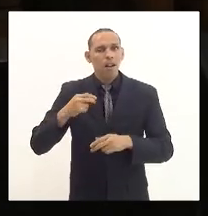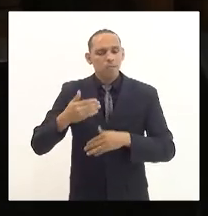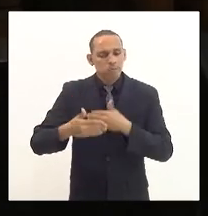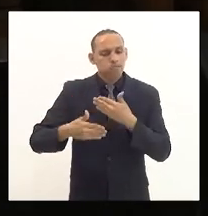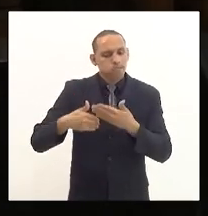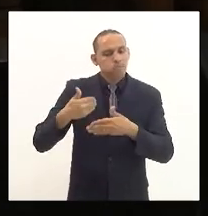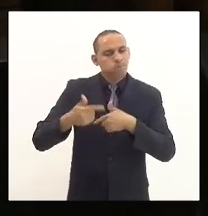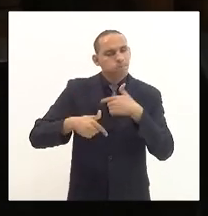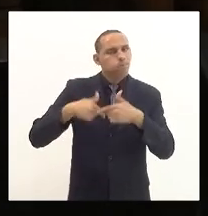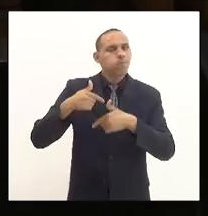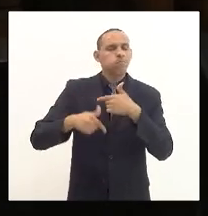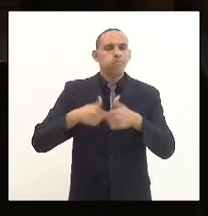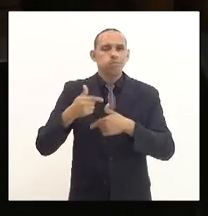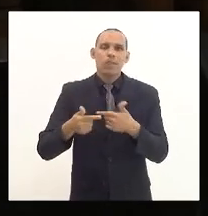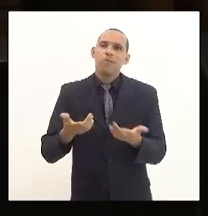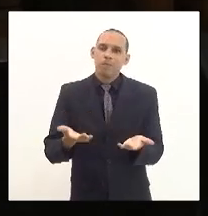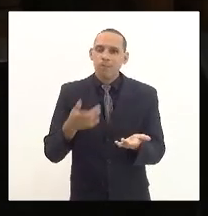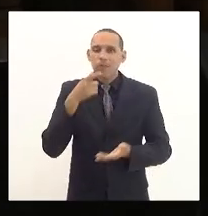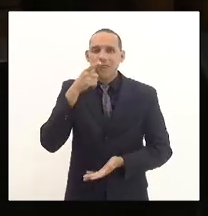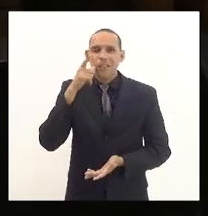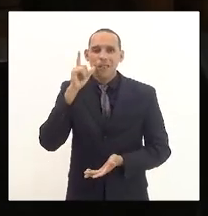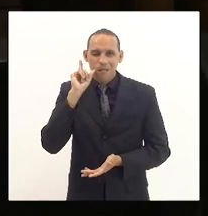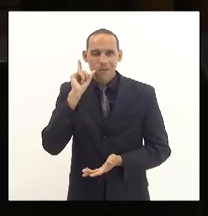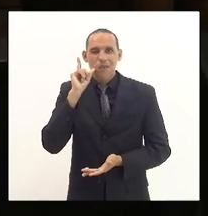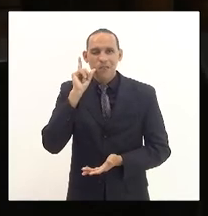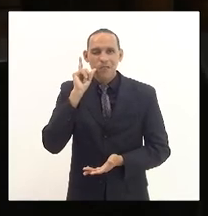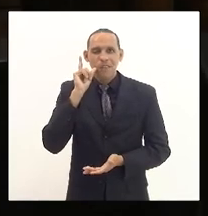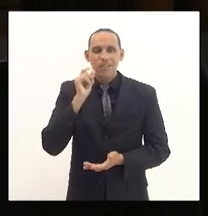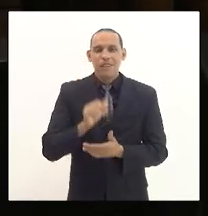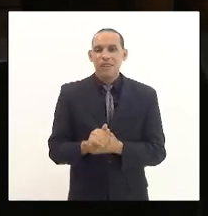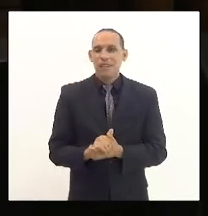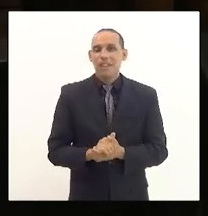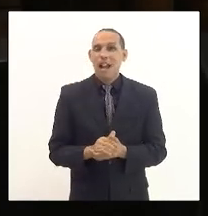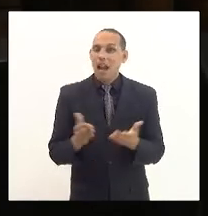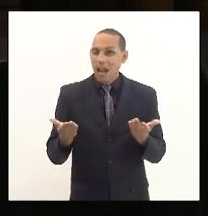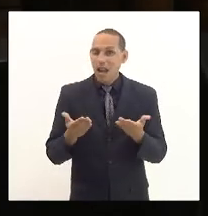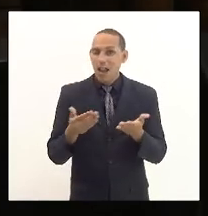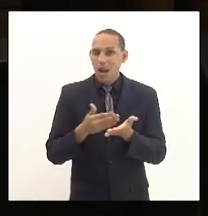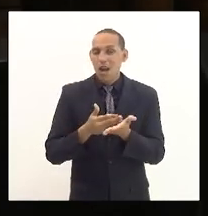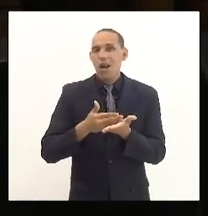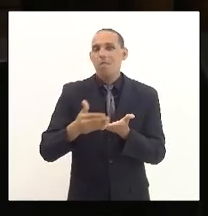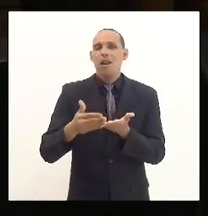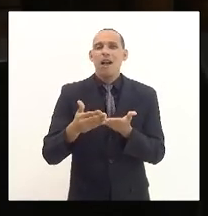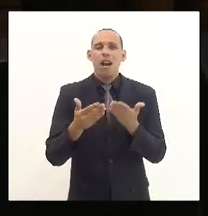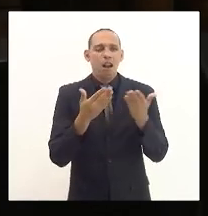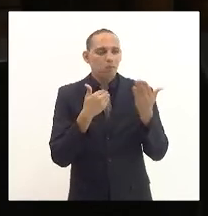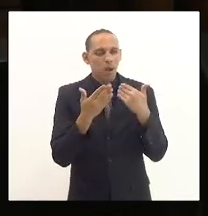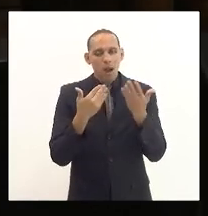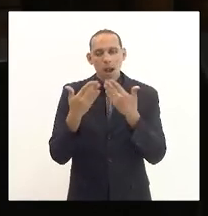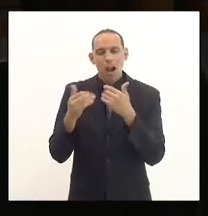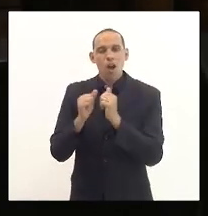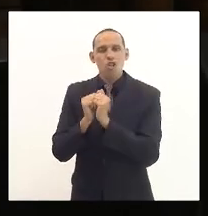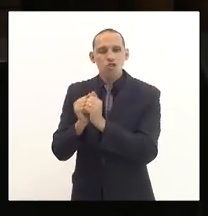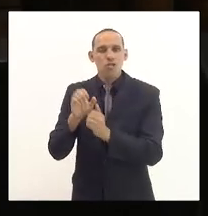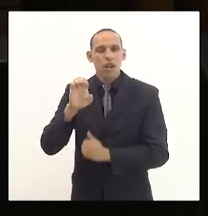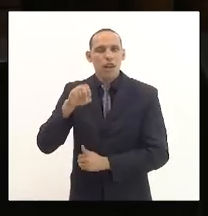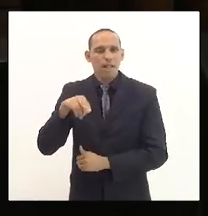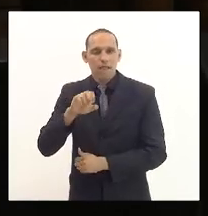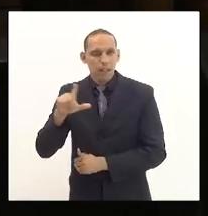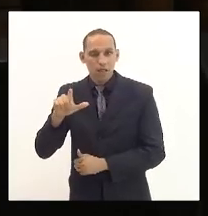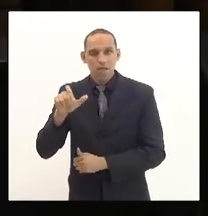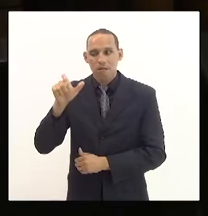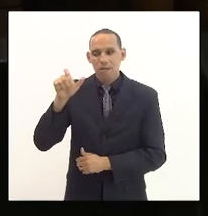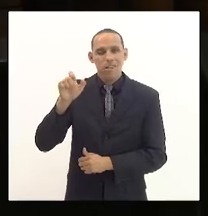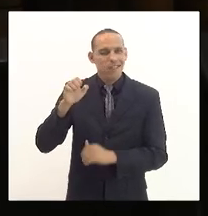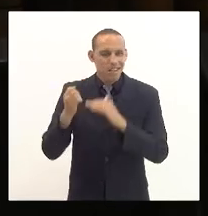aonde ontem aconteceu essa primeiro momento essa rodada de conversas com a empresa aérea o que deixou